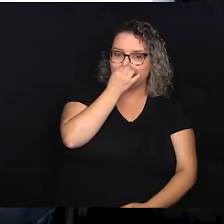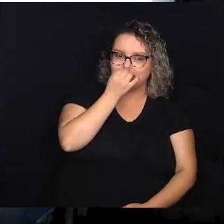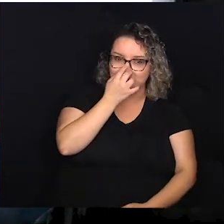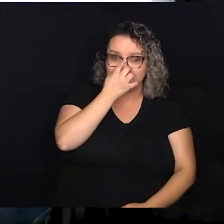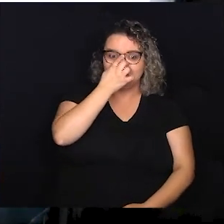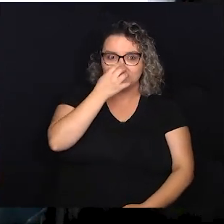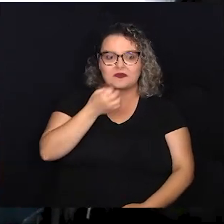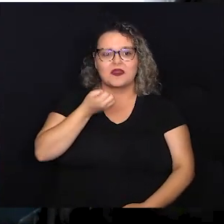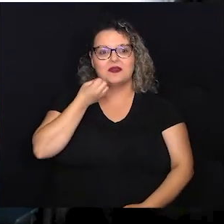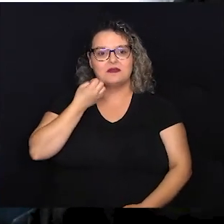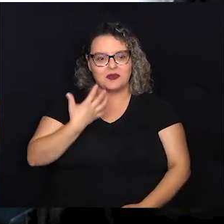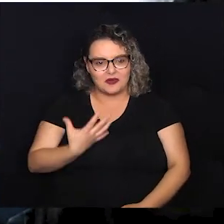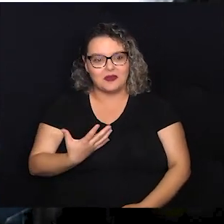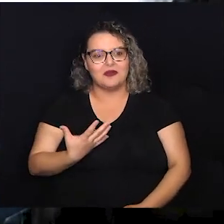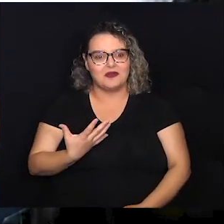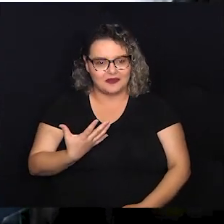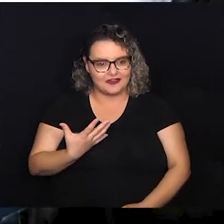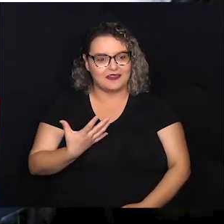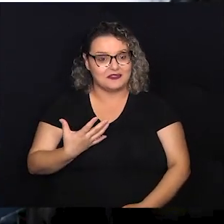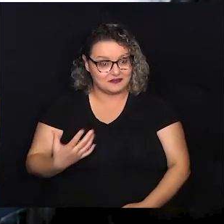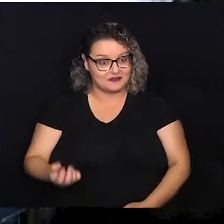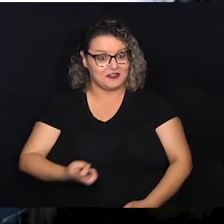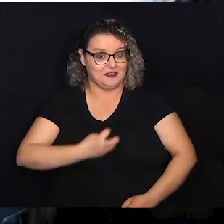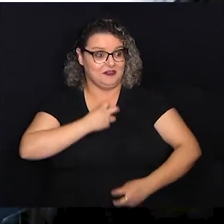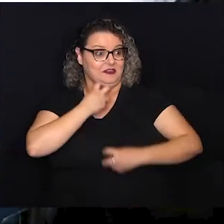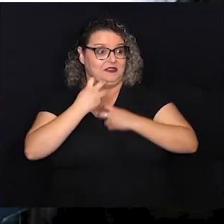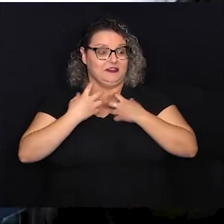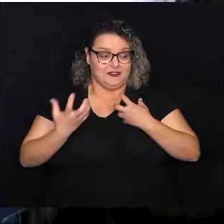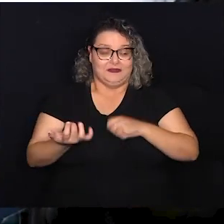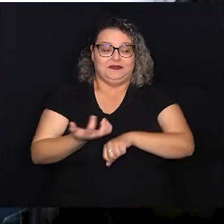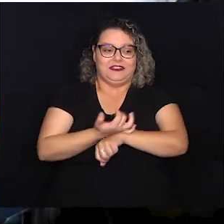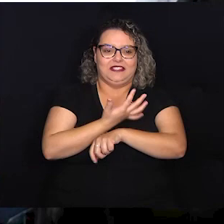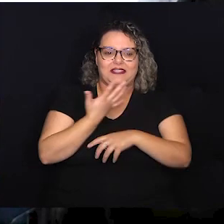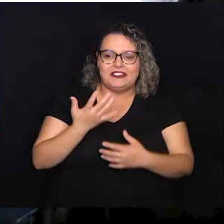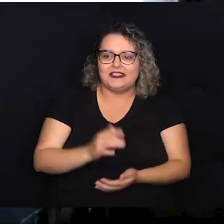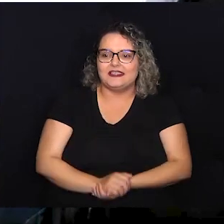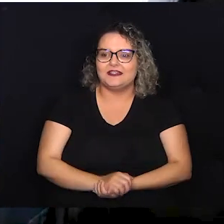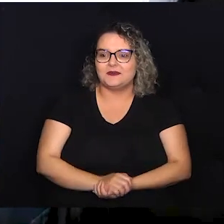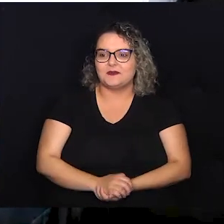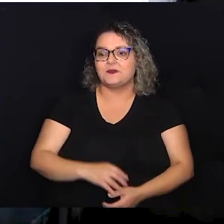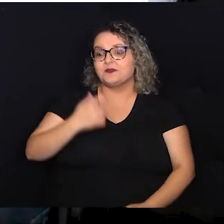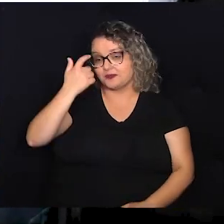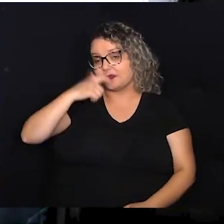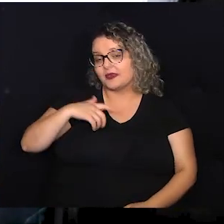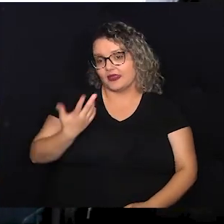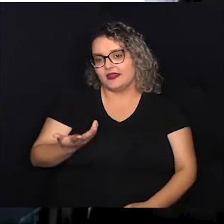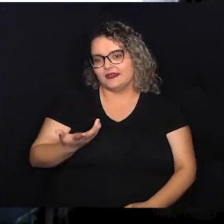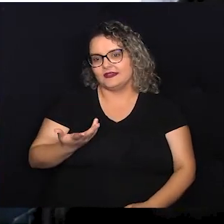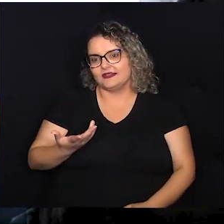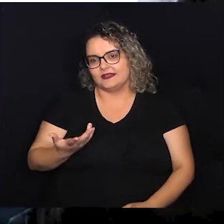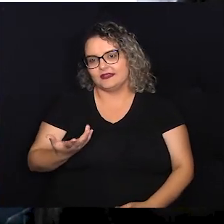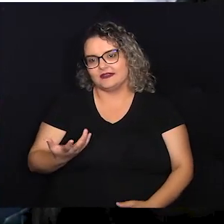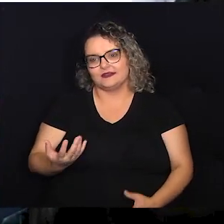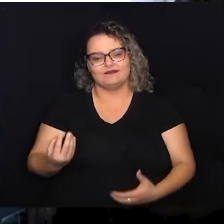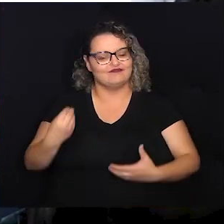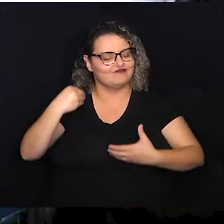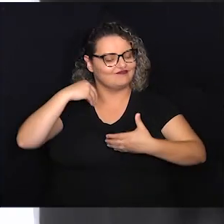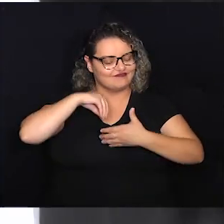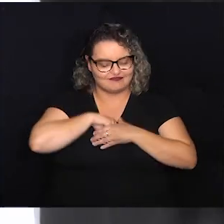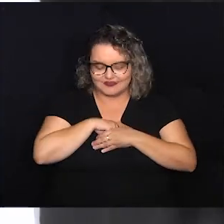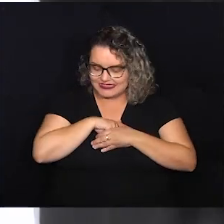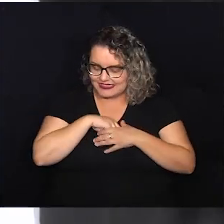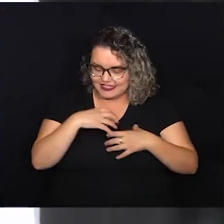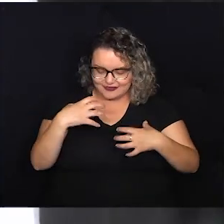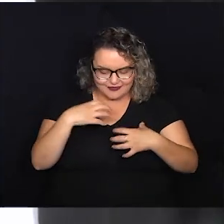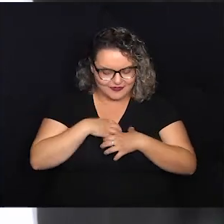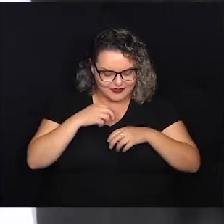muito bem, hein? Muito bem. Então, e já fala com a voz embargada, emocionado. Eu sou um